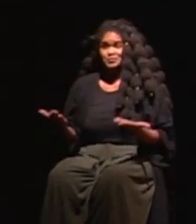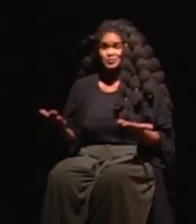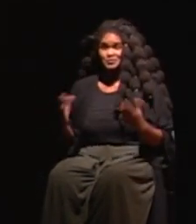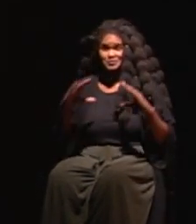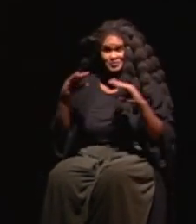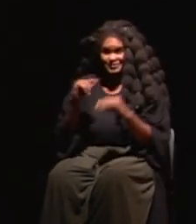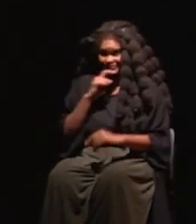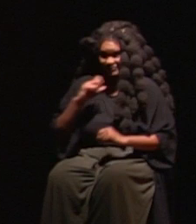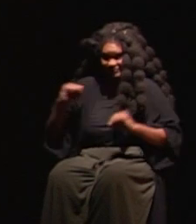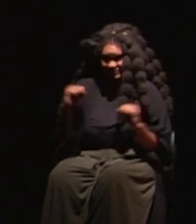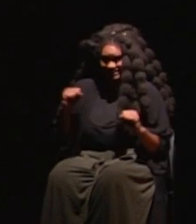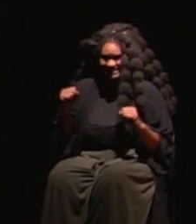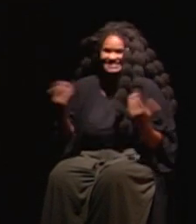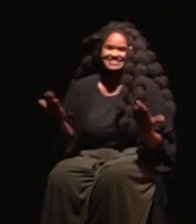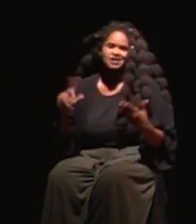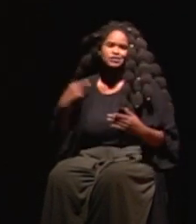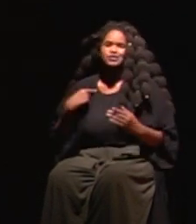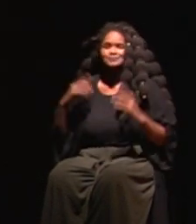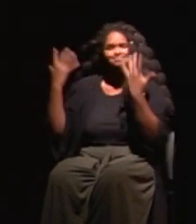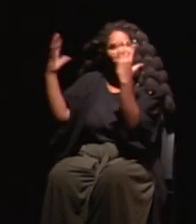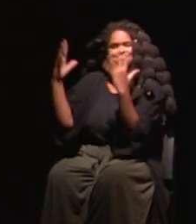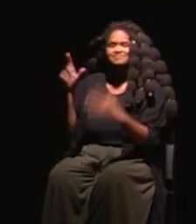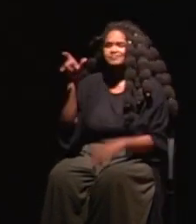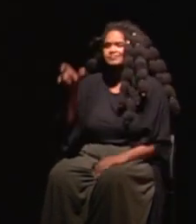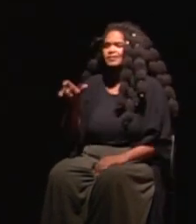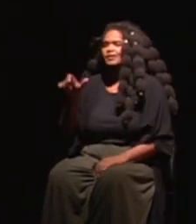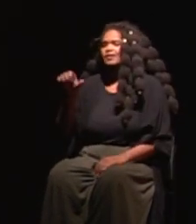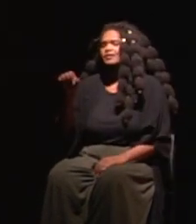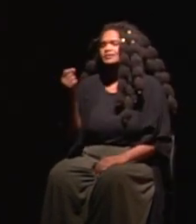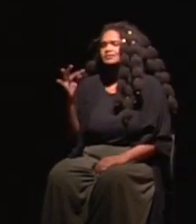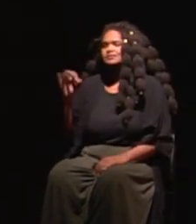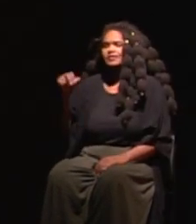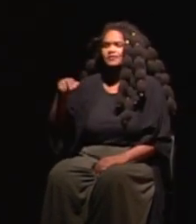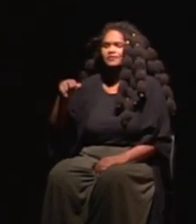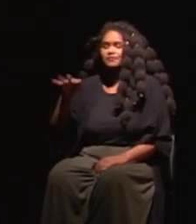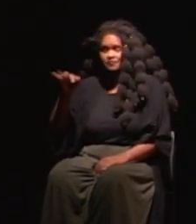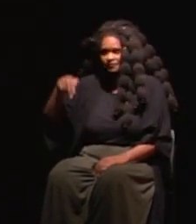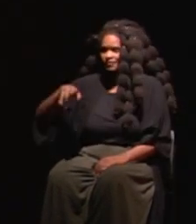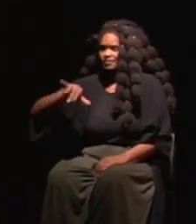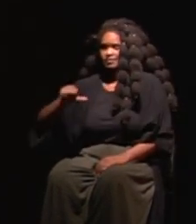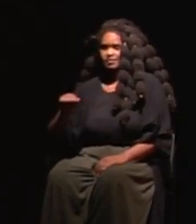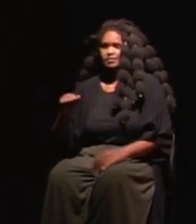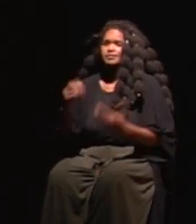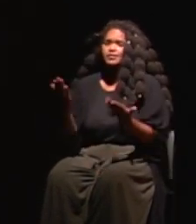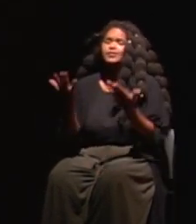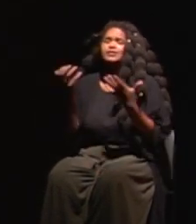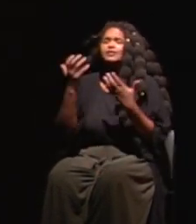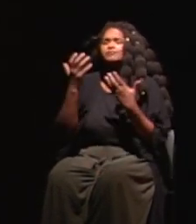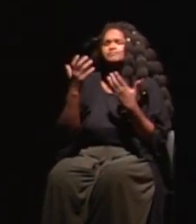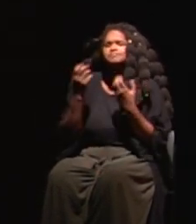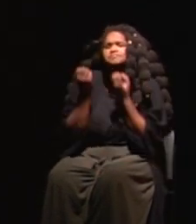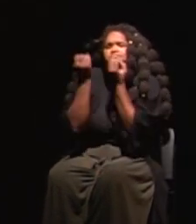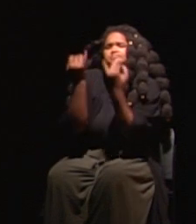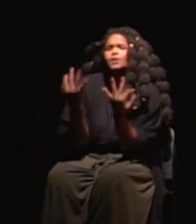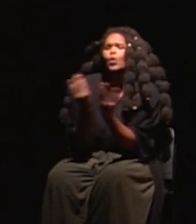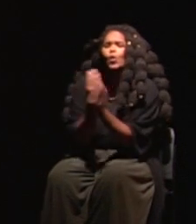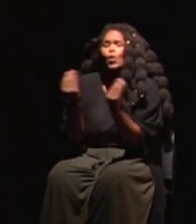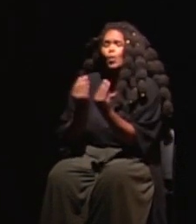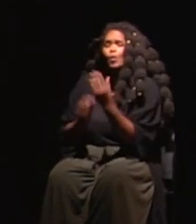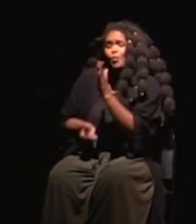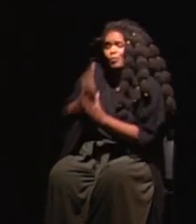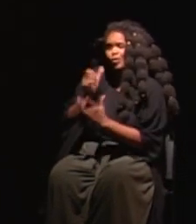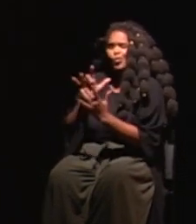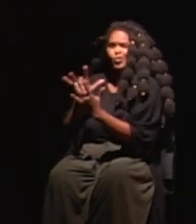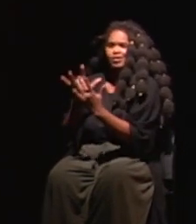né, Eliana, para a gente celebrar a Estefânia. Vou também falar de como foi meu primeiro contato com esse acervo, mas